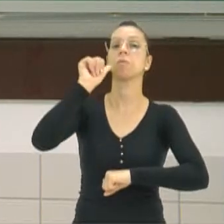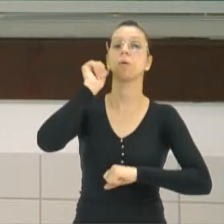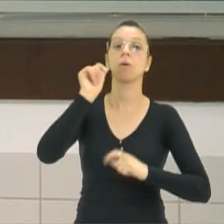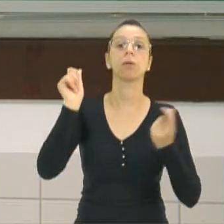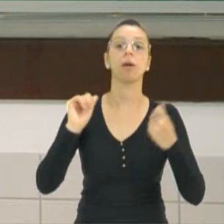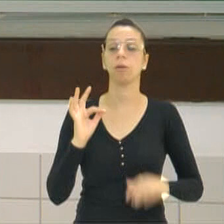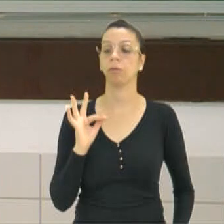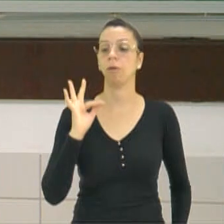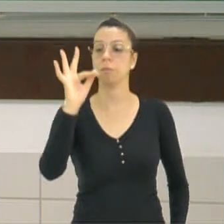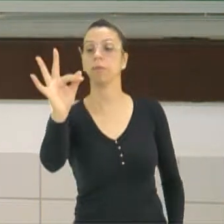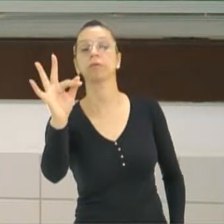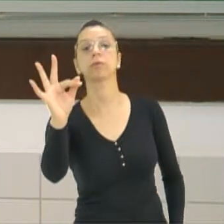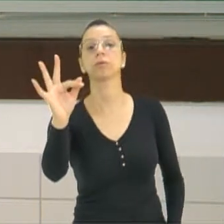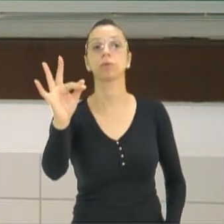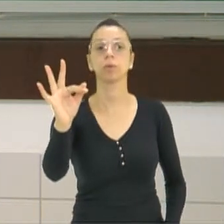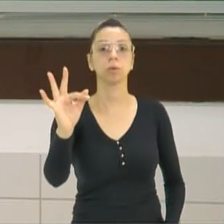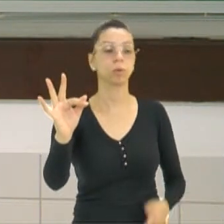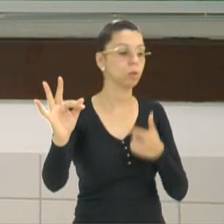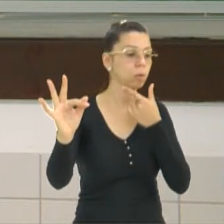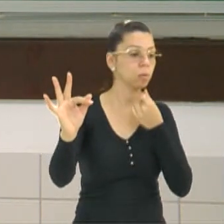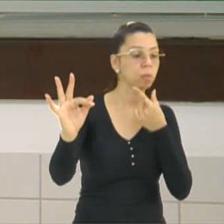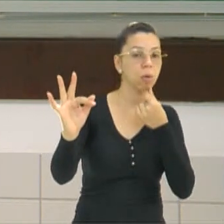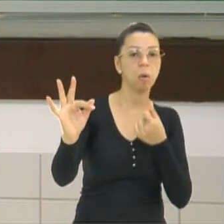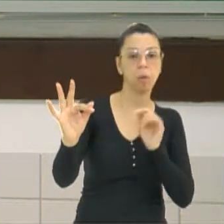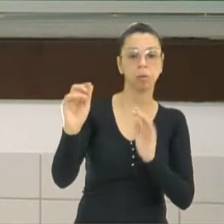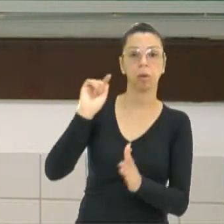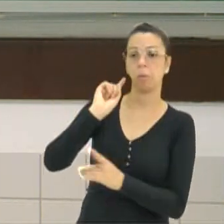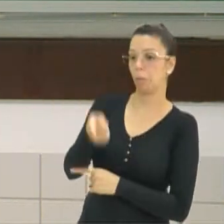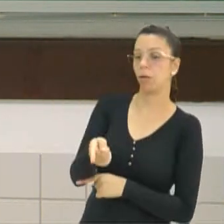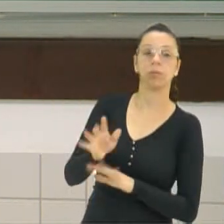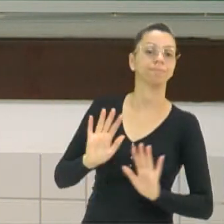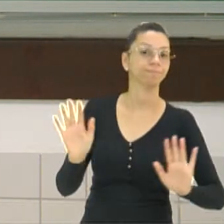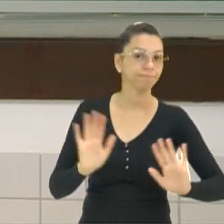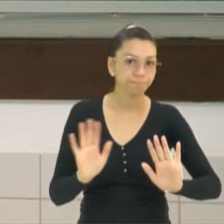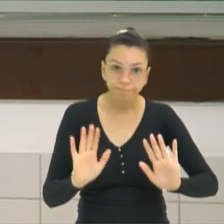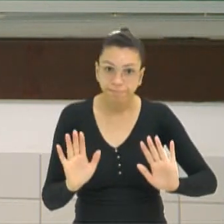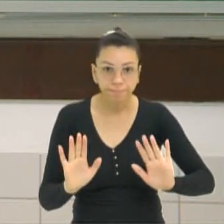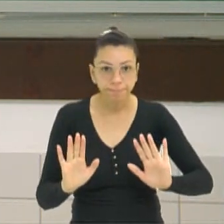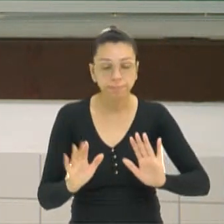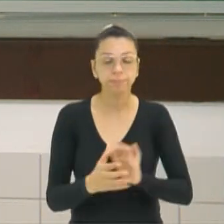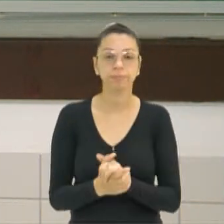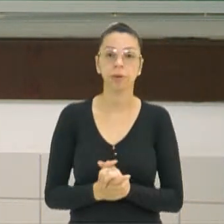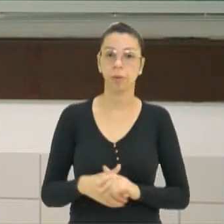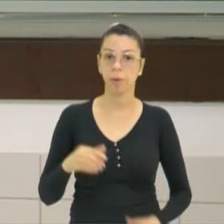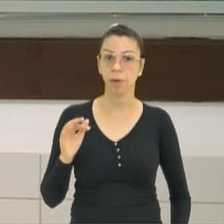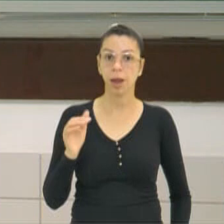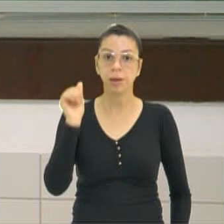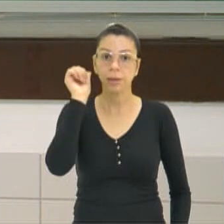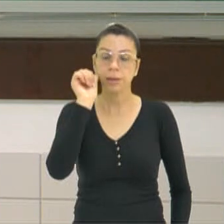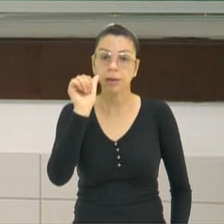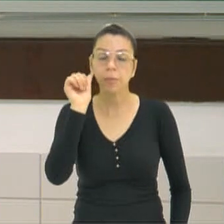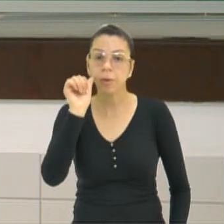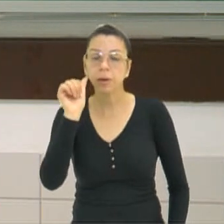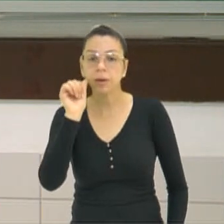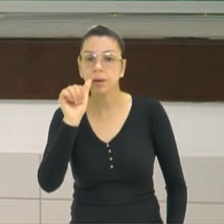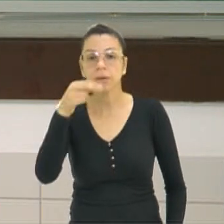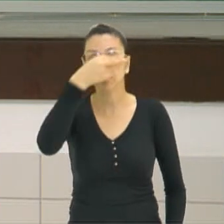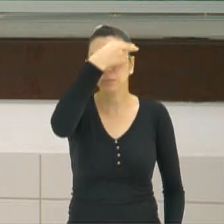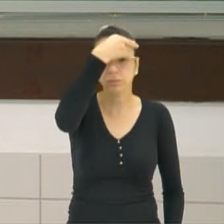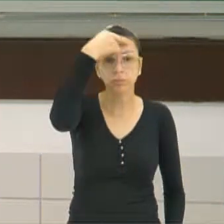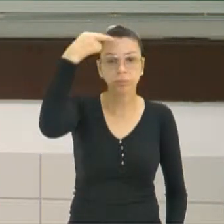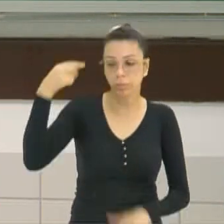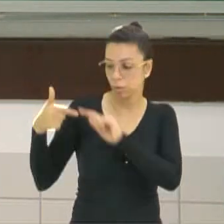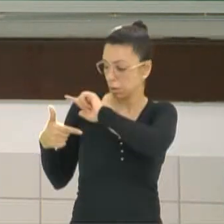ter o meu destino mandado por uma outra pessoa. Foi uma heroína que veio justamente quebrando esses paradigmas